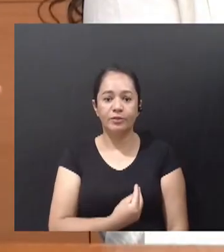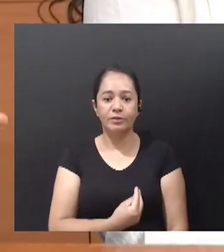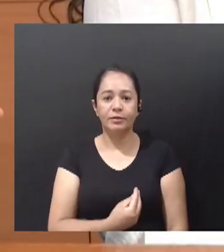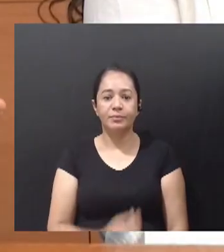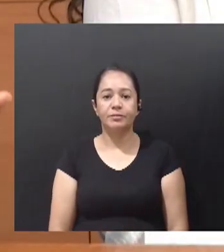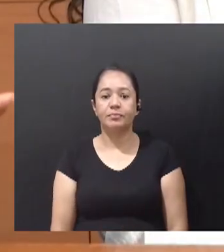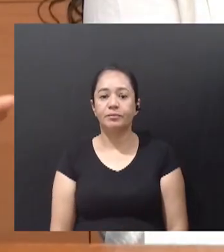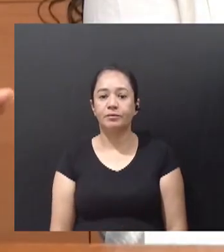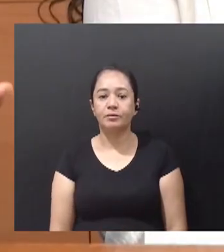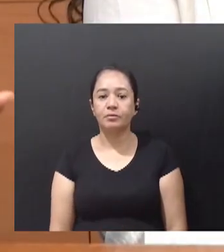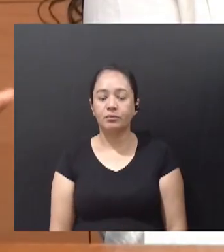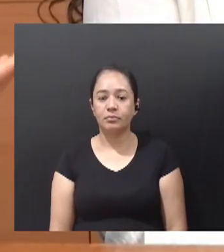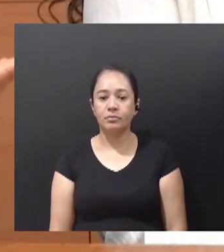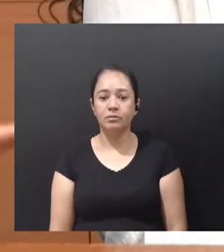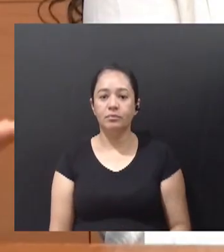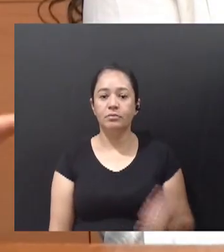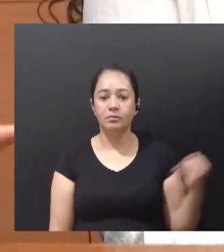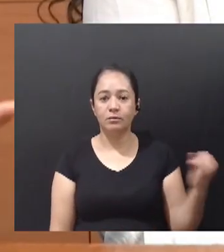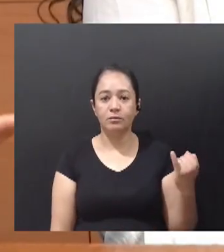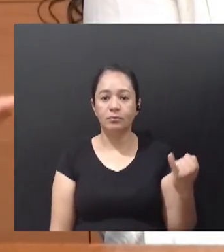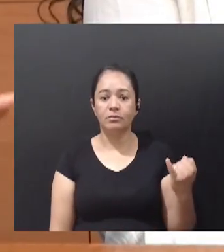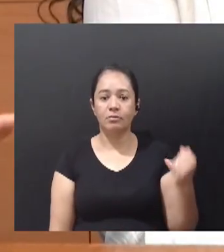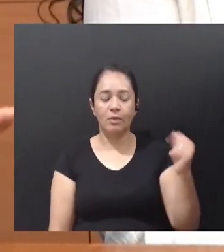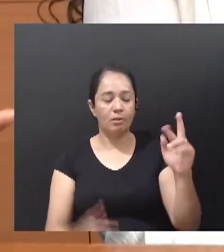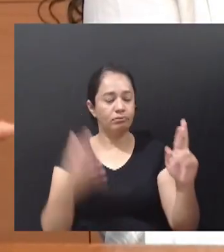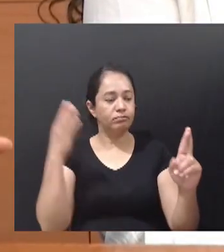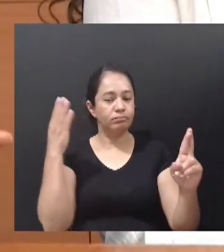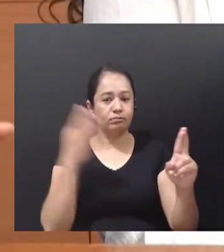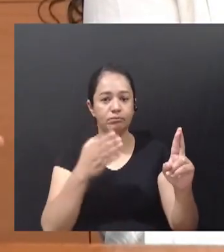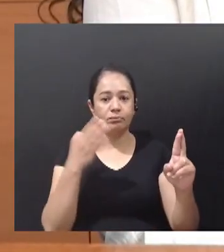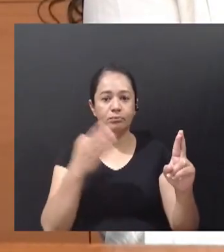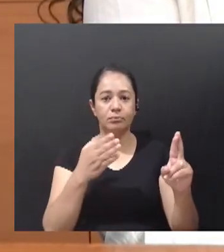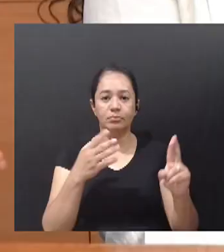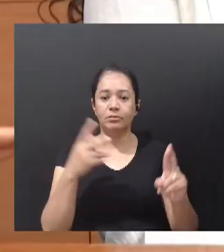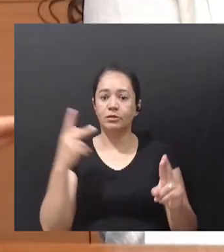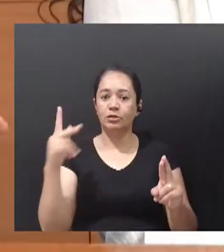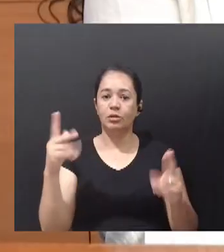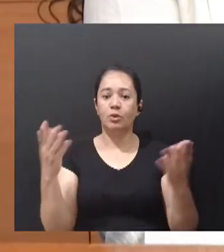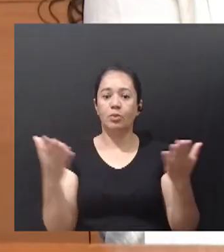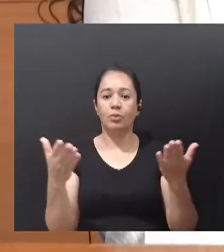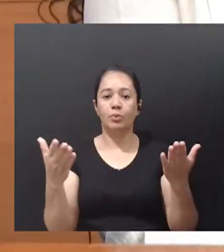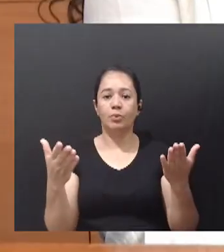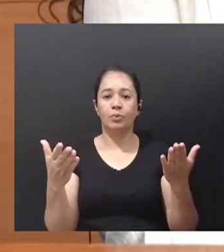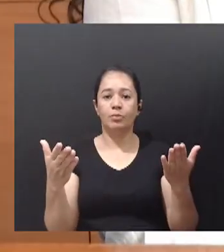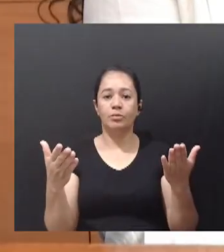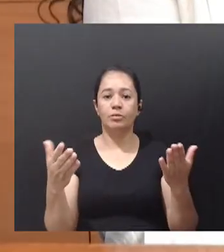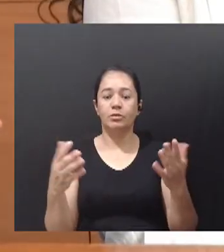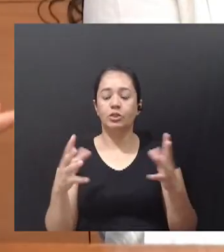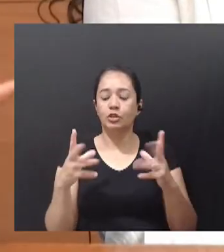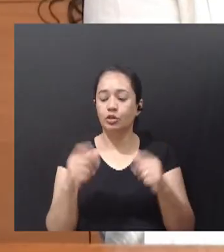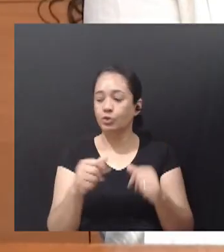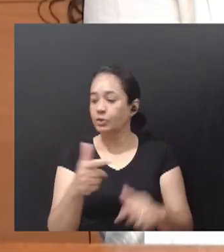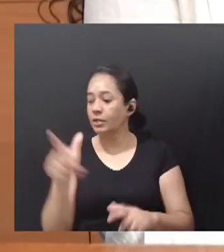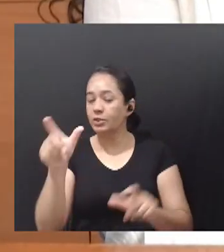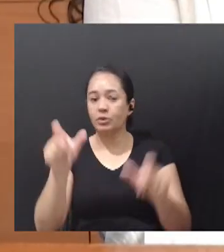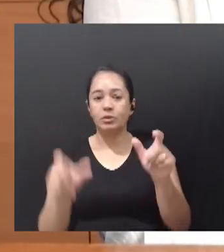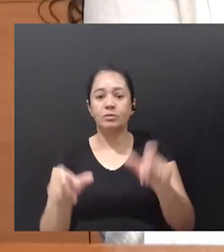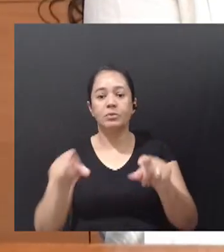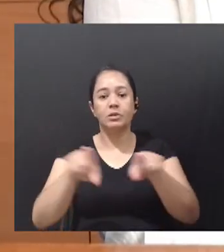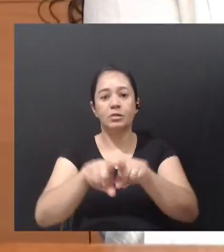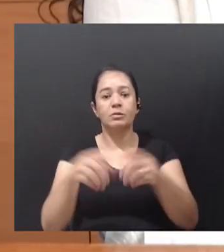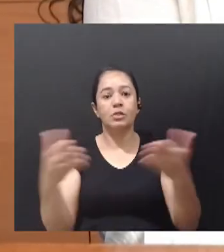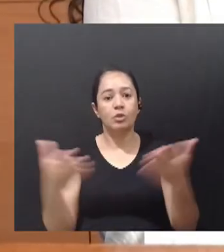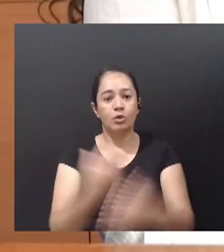é importante essa referência aqui sua, aqui hoje, e assim como de todas as outras pessoas que estão aqui. A Cibele falou